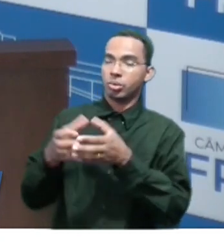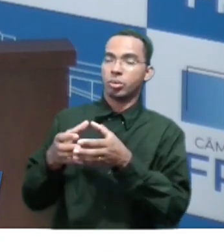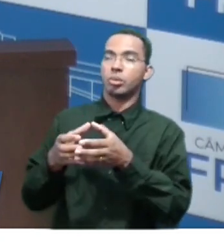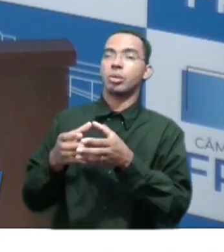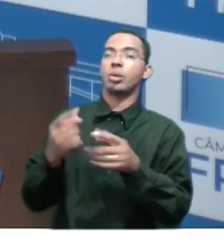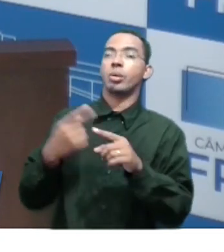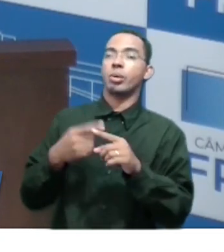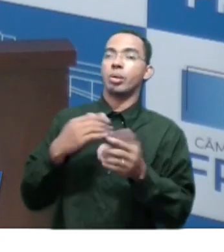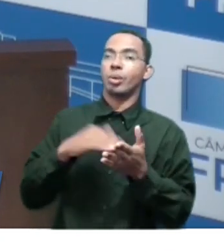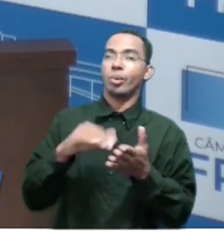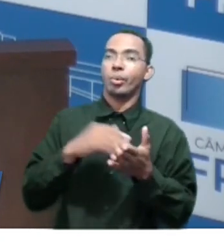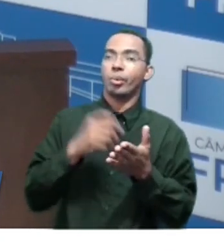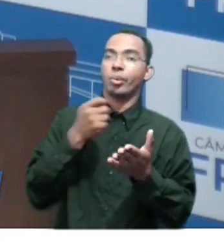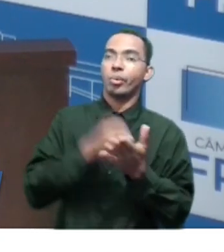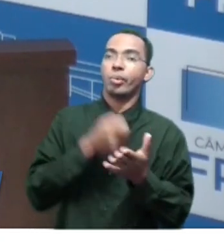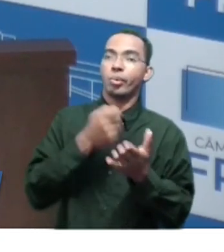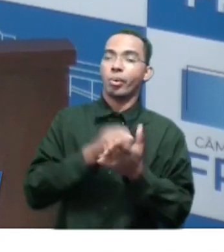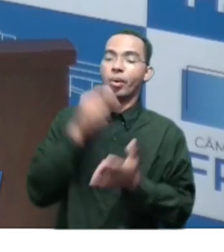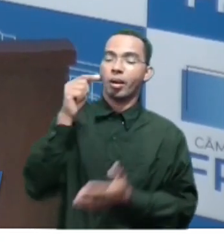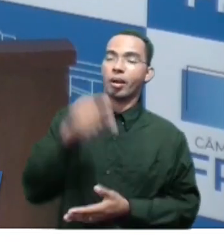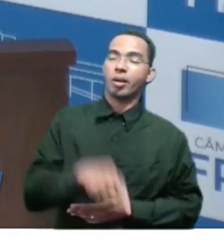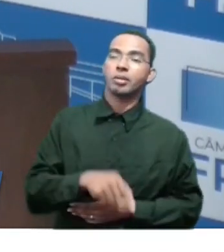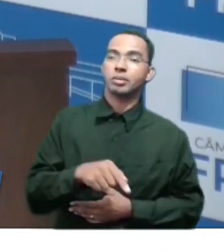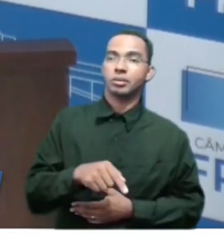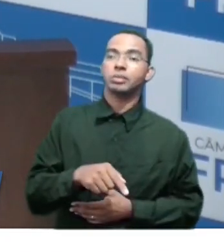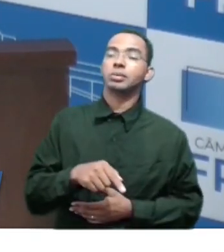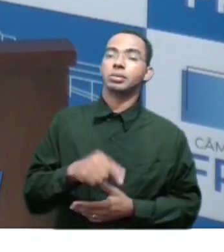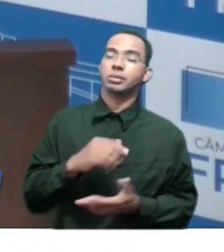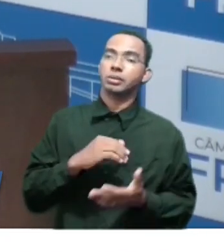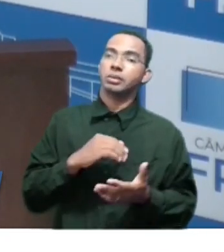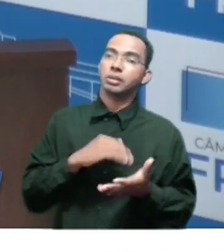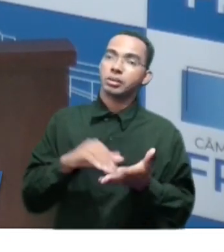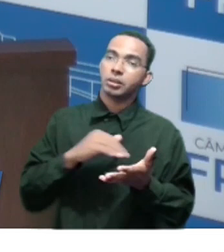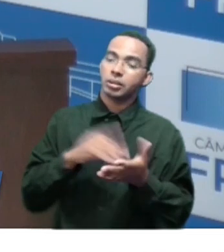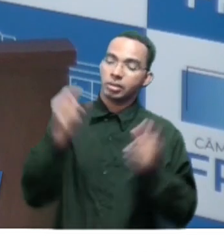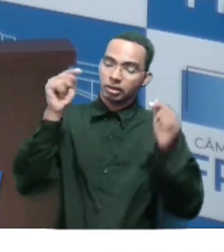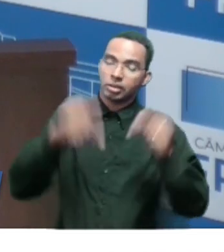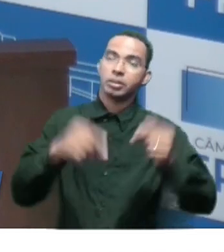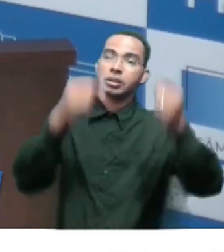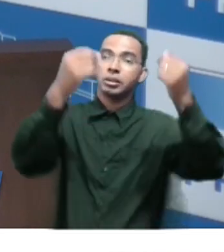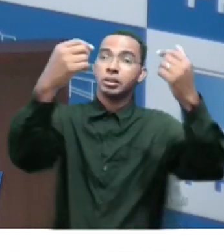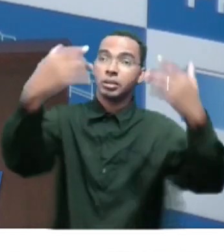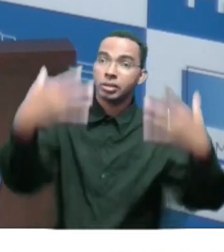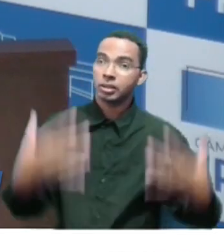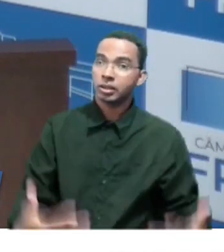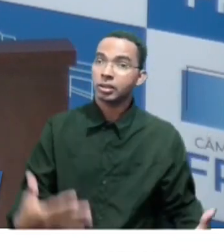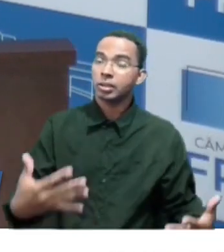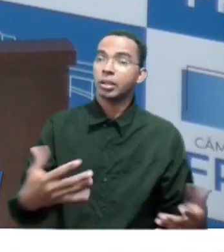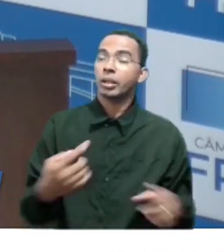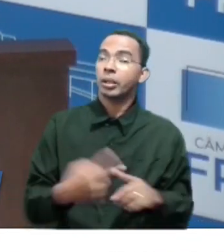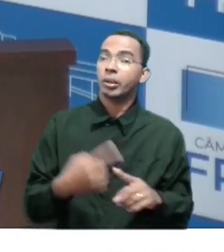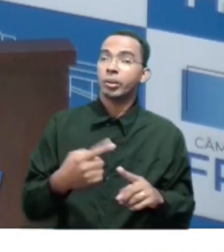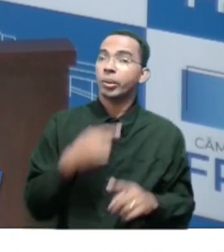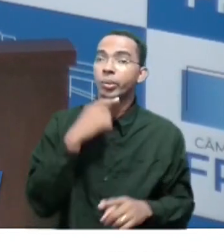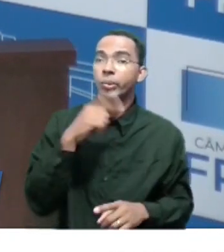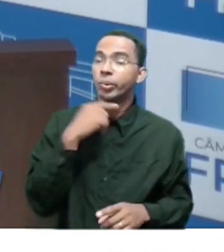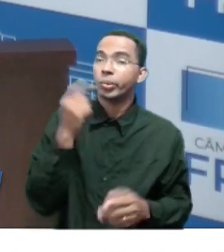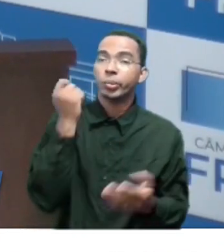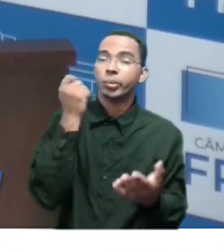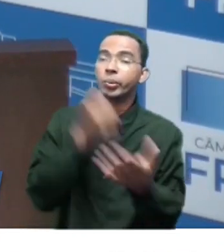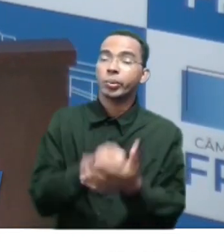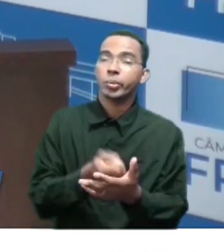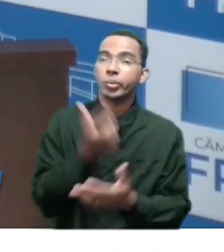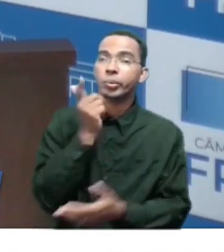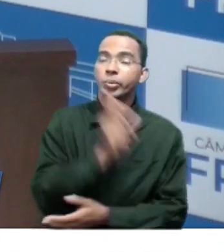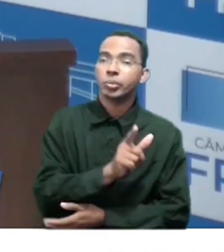foi uma cobrança que foi feita aqui, o secretário tem que vir dar satisfação aqui. Por que que não conseguiu gastar o